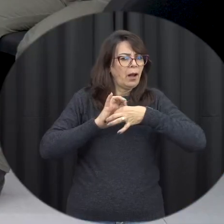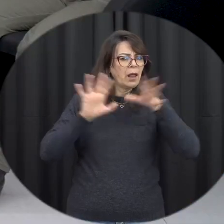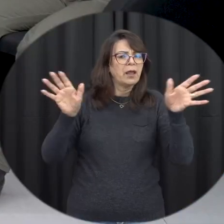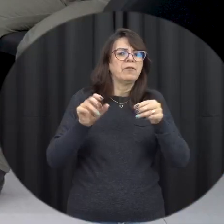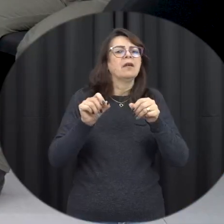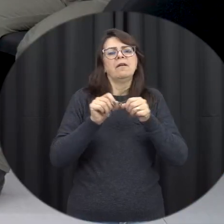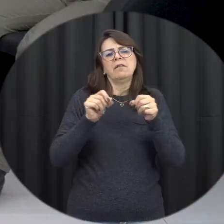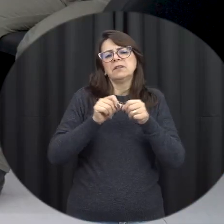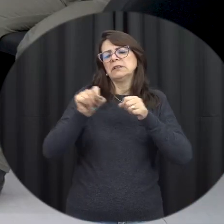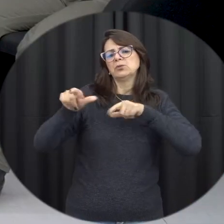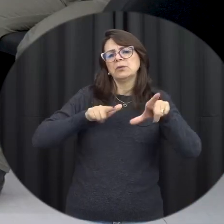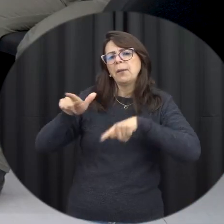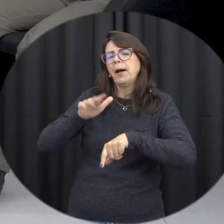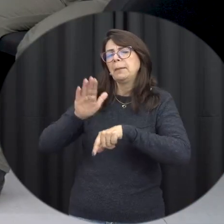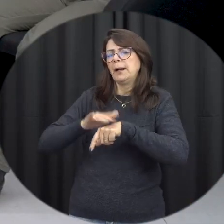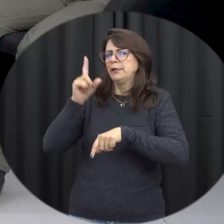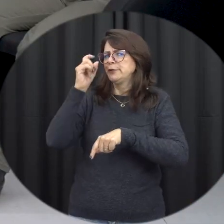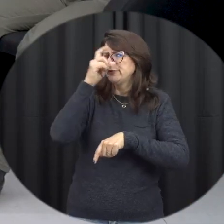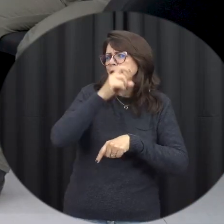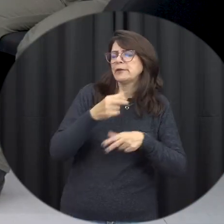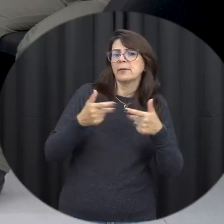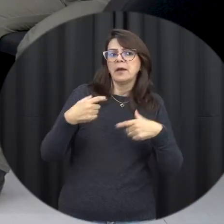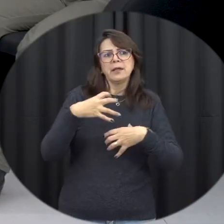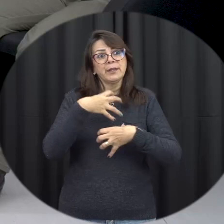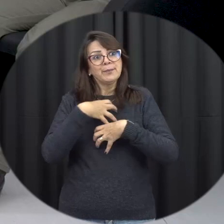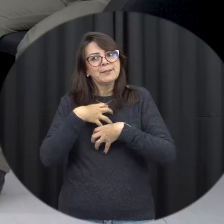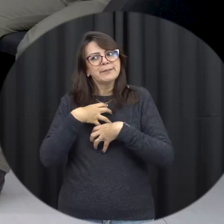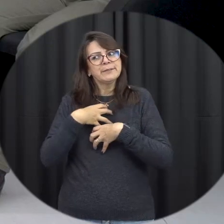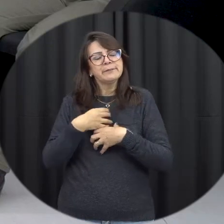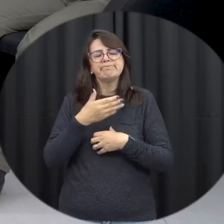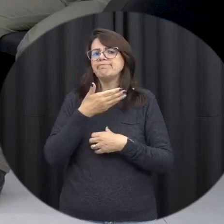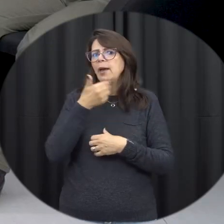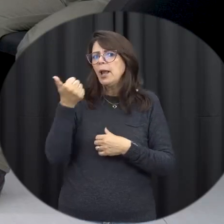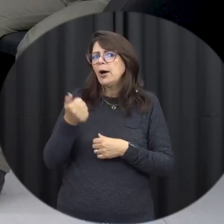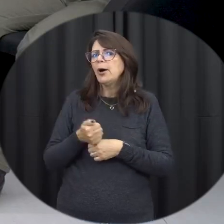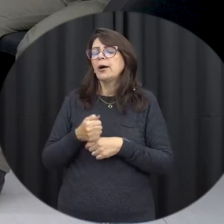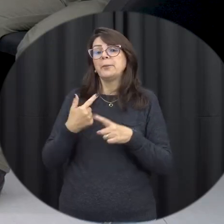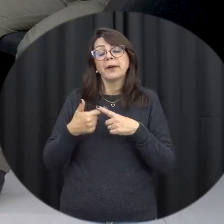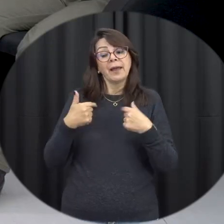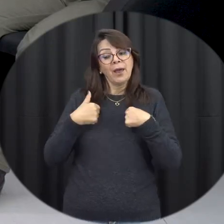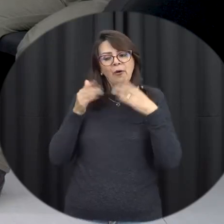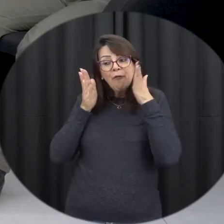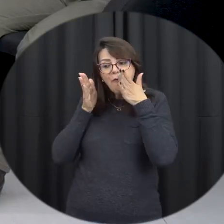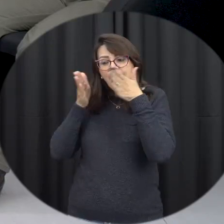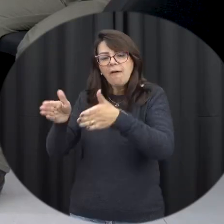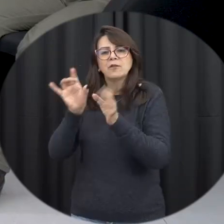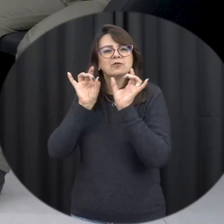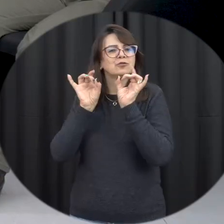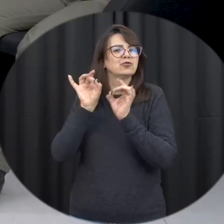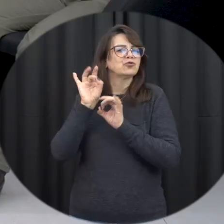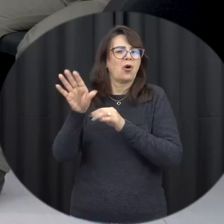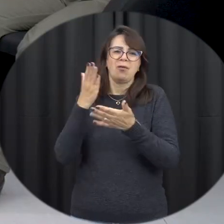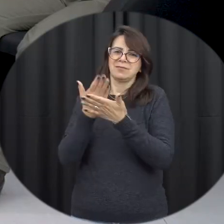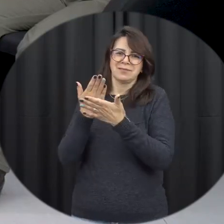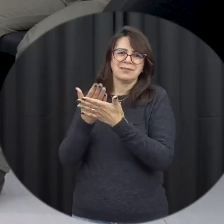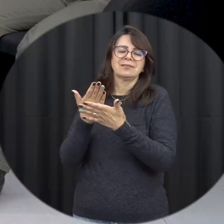as investigações, e ficava assim mais difícil para eles. Para mim, eu me sentia na vantagem, porque eu só estudava, só estava